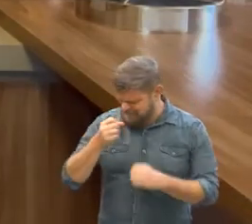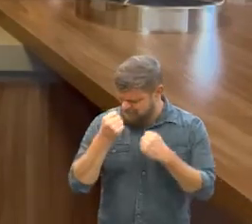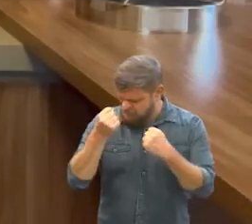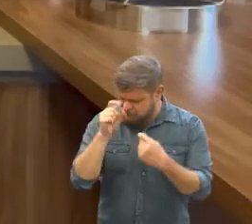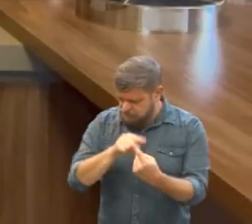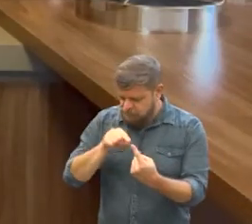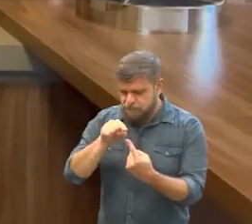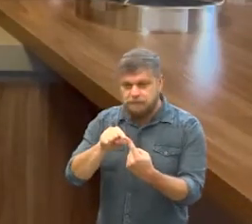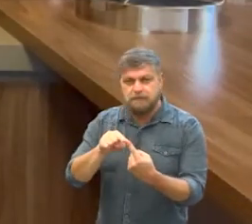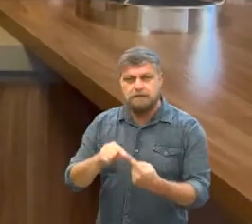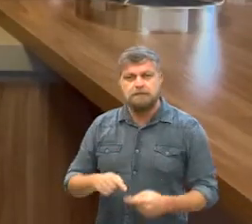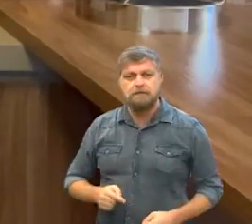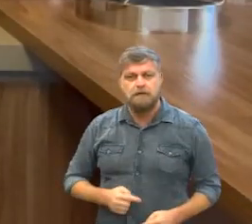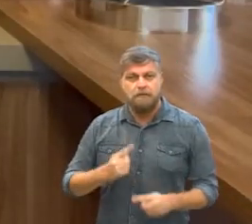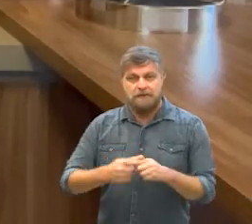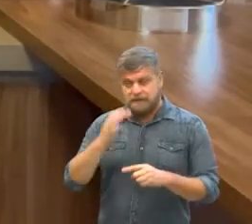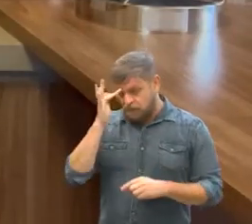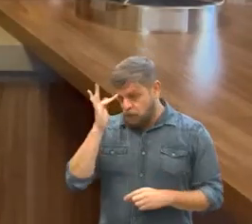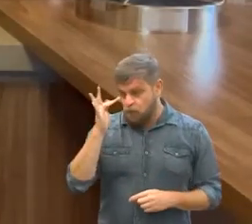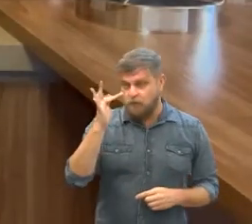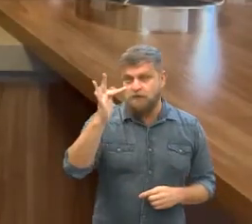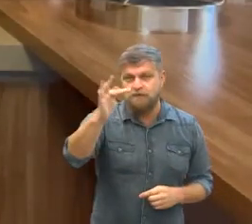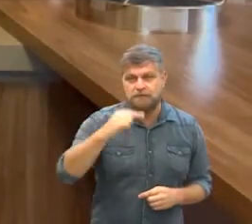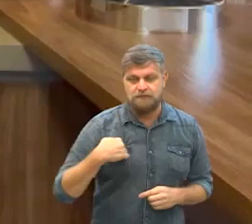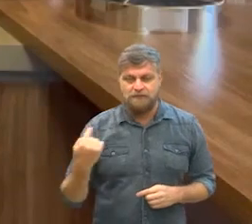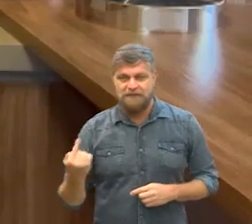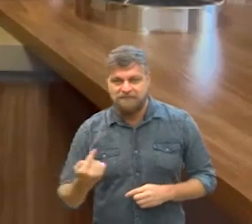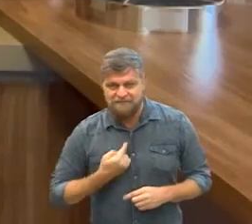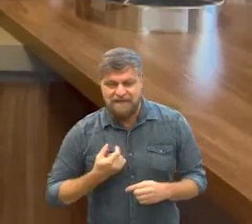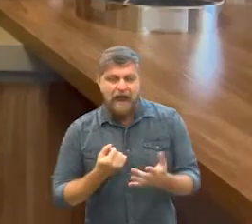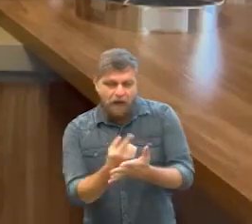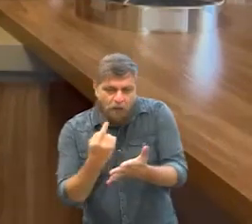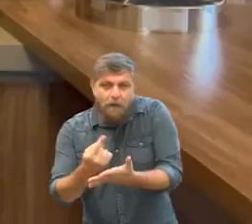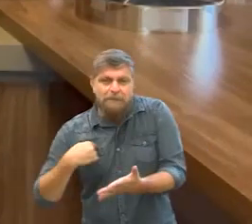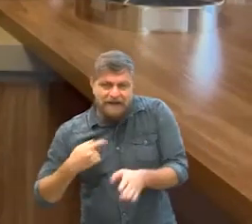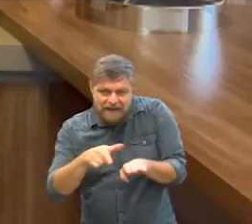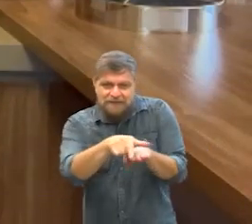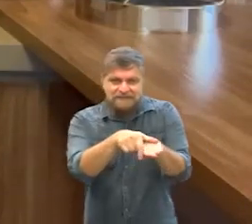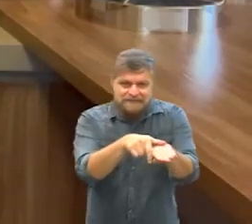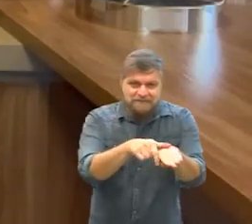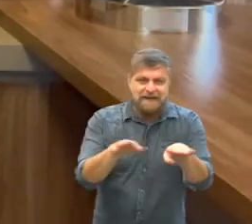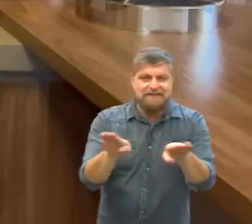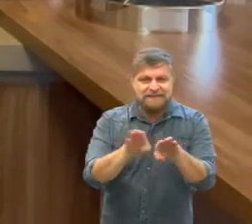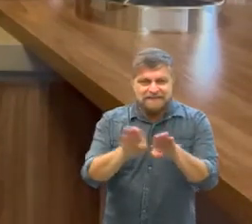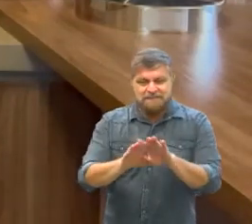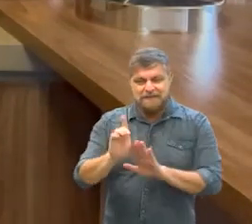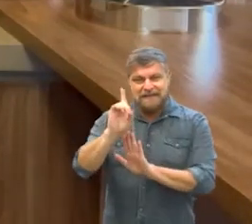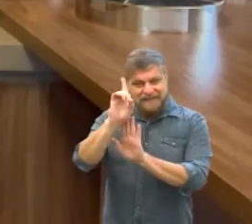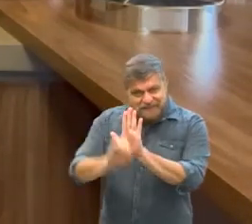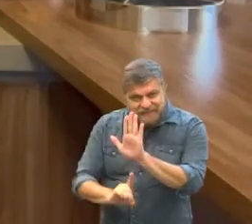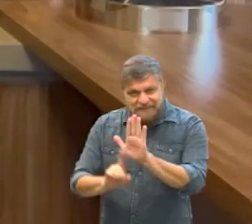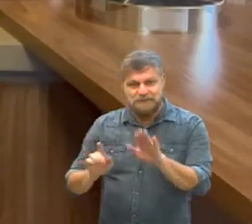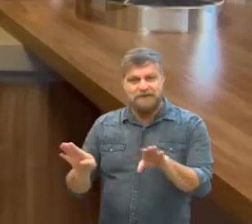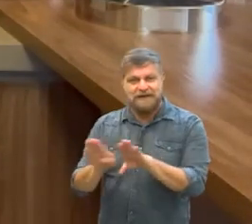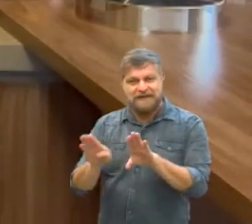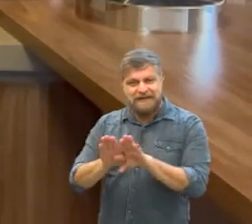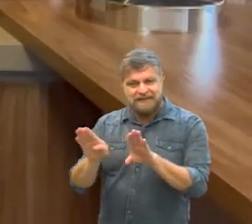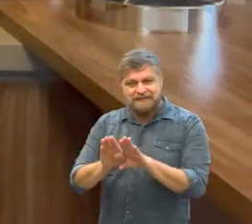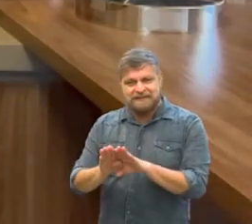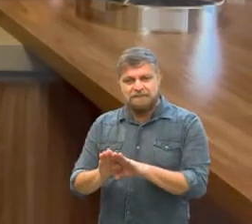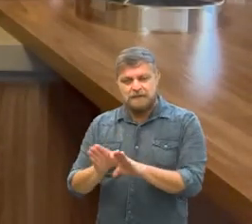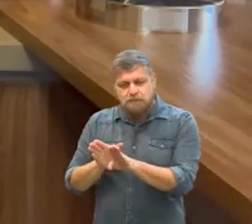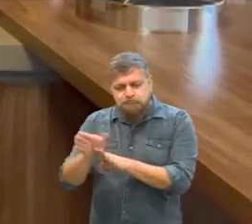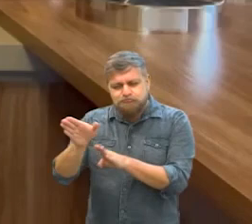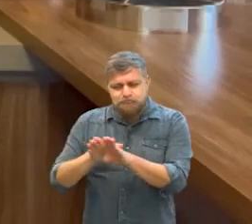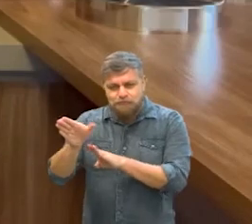muito forte pra gente, né? Porque o futuro é as nossas futuras clientes, as nossas futuras franqueadas, as futuras diretoras, as futuras